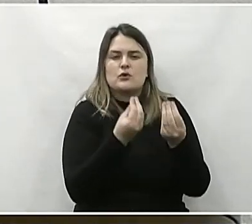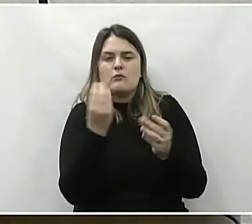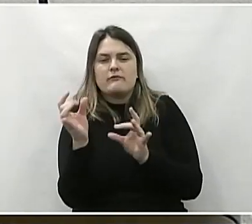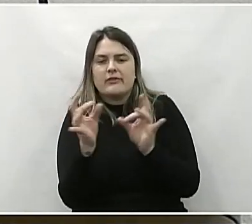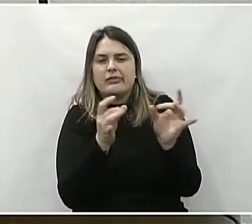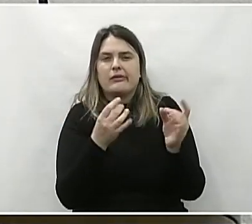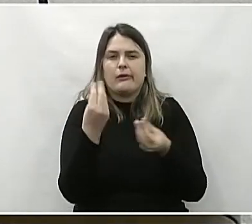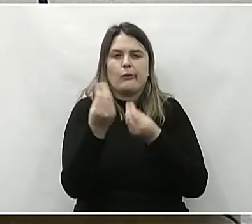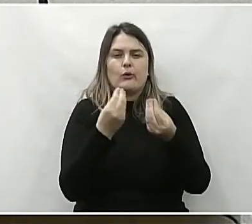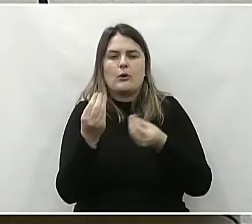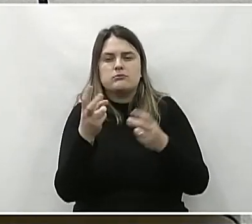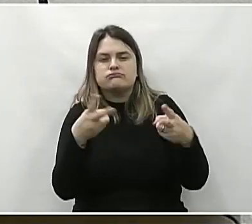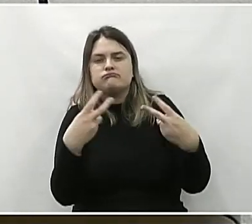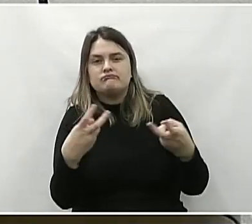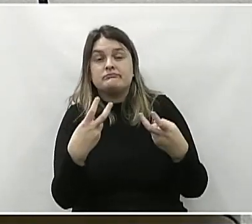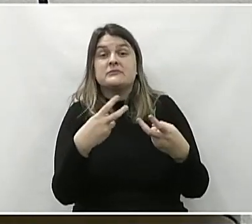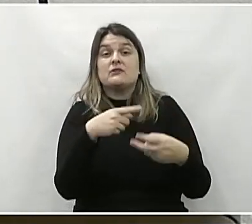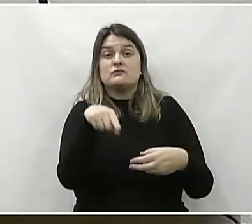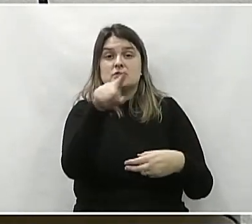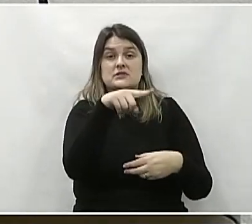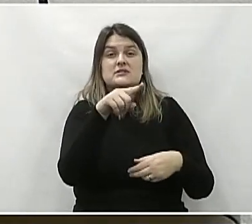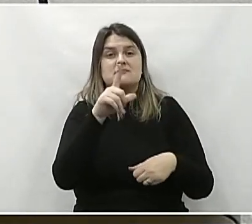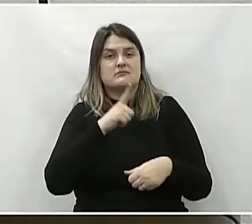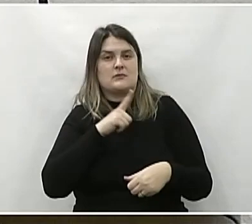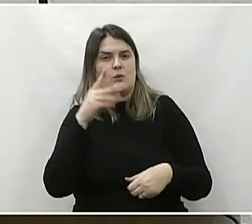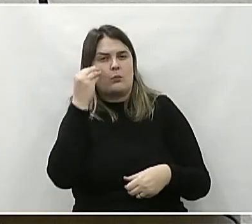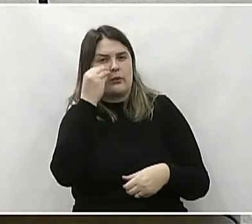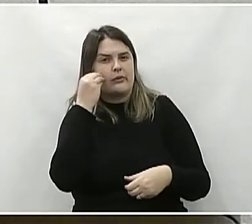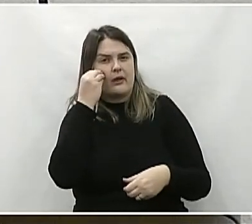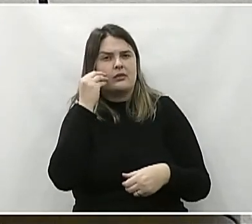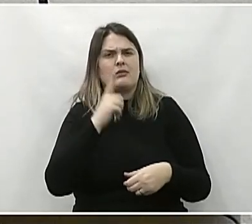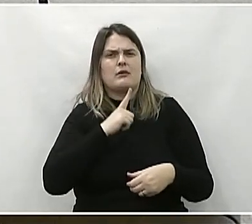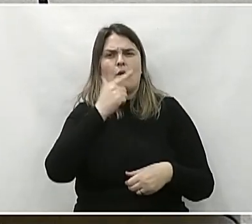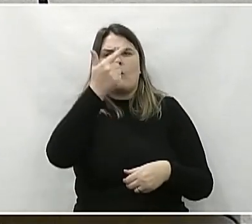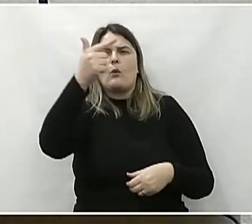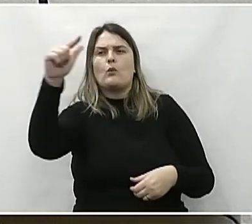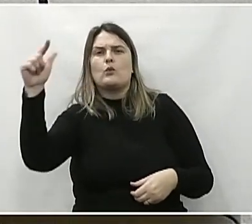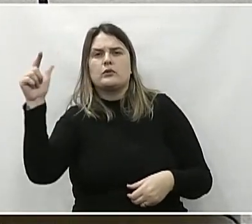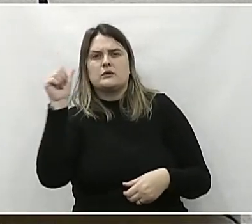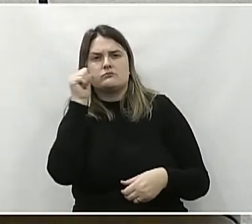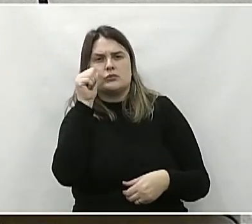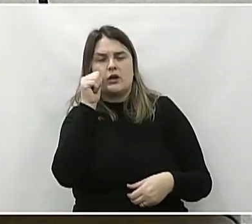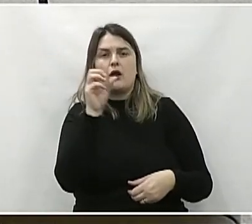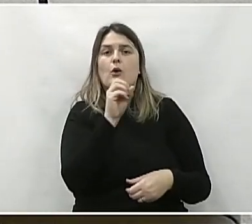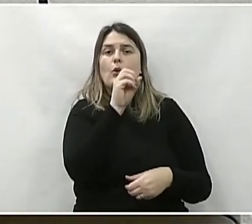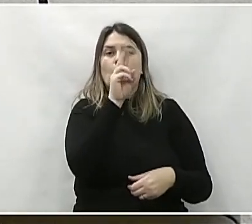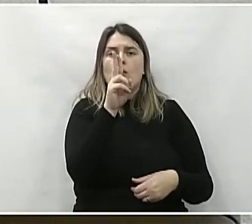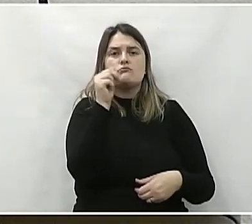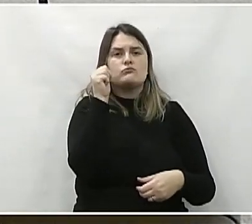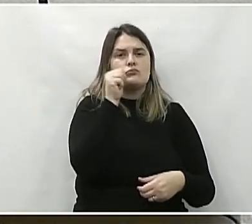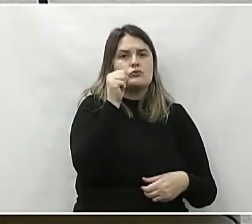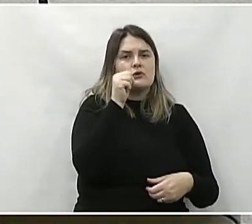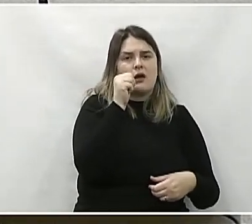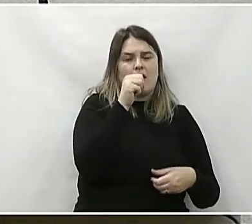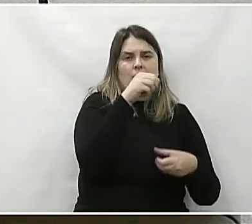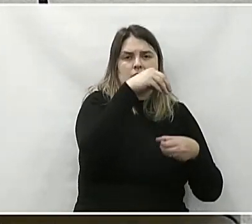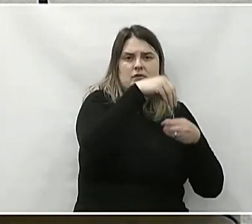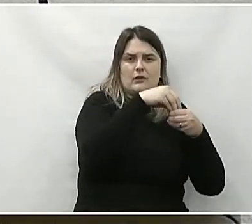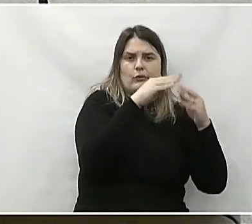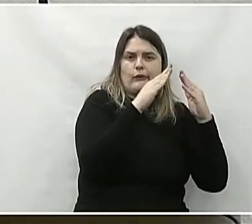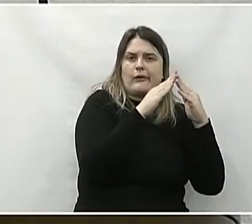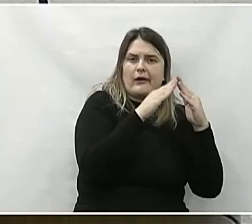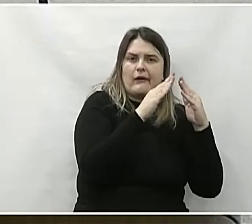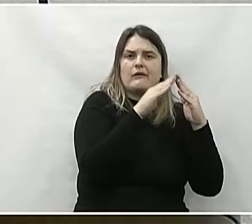oportunidade e que assim as outras mulheres que aqui estão o aquela mãe de família que está na sua